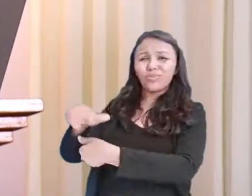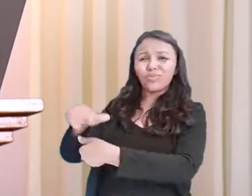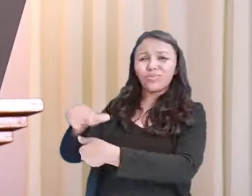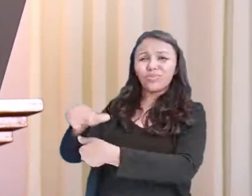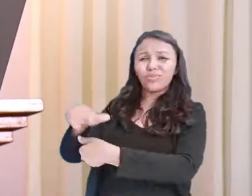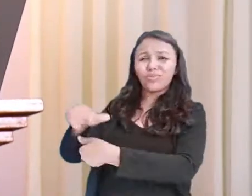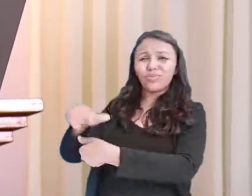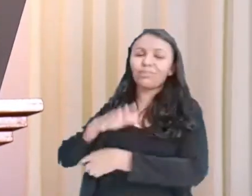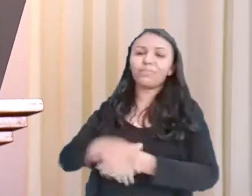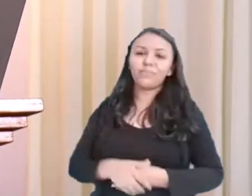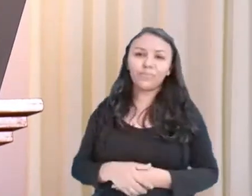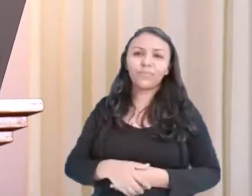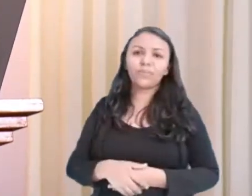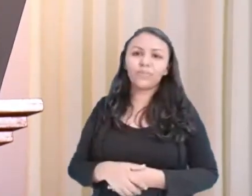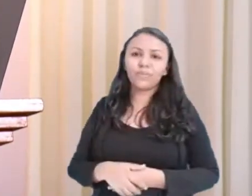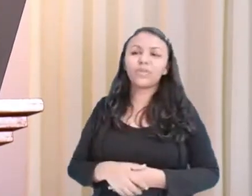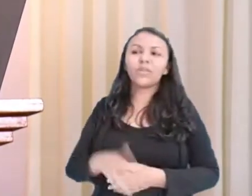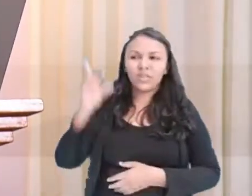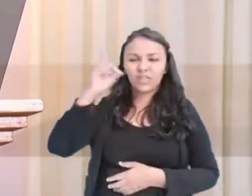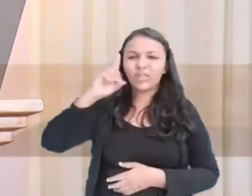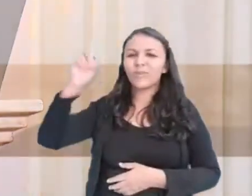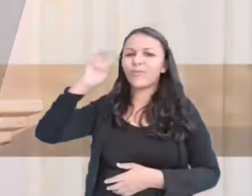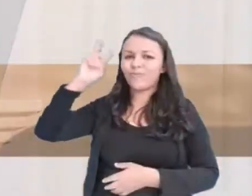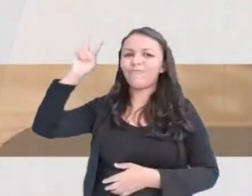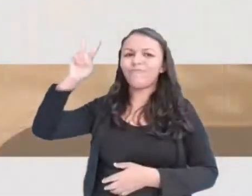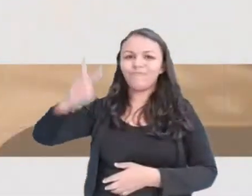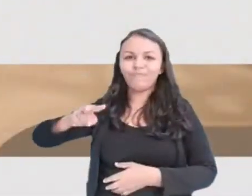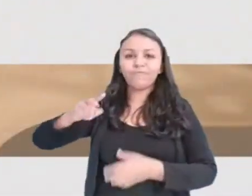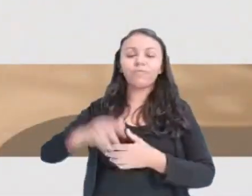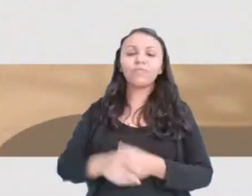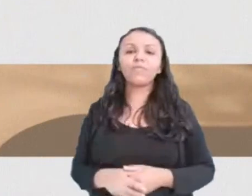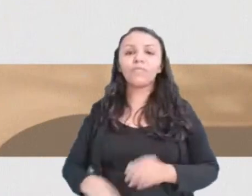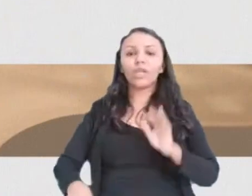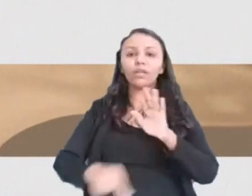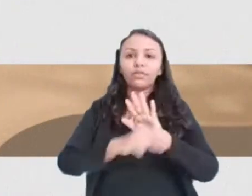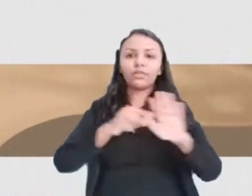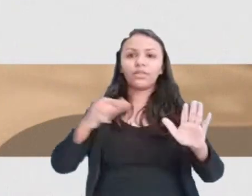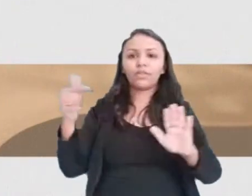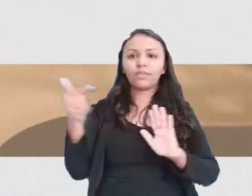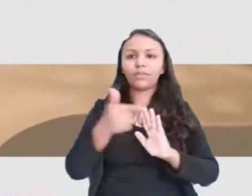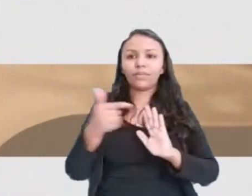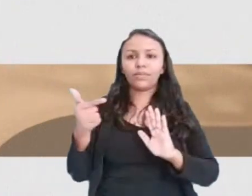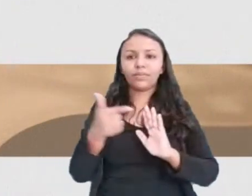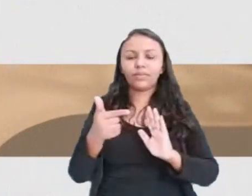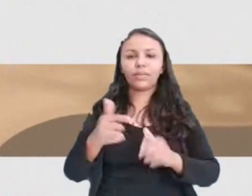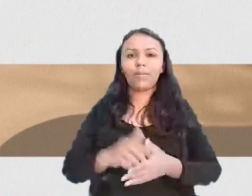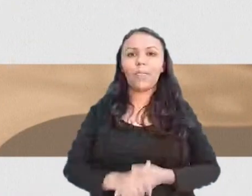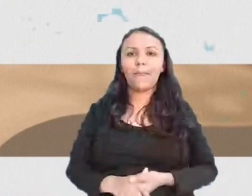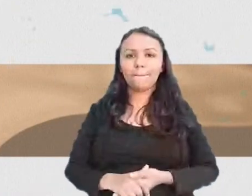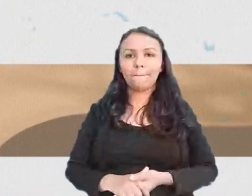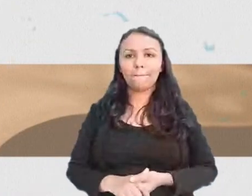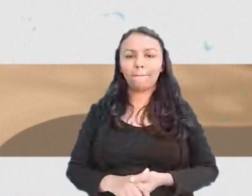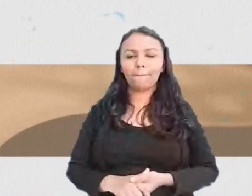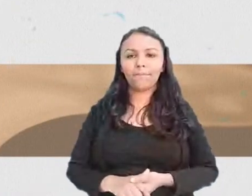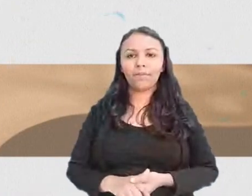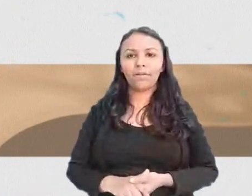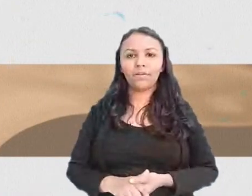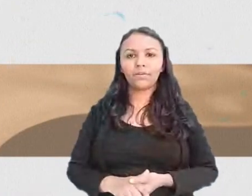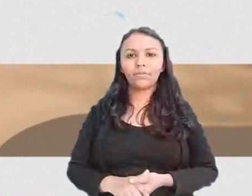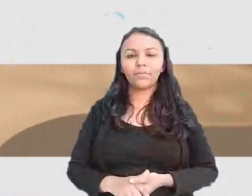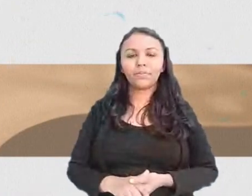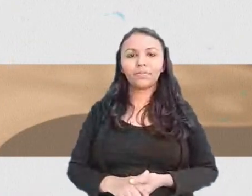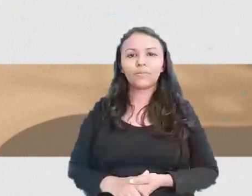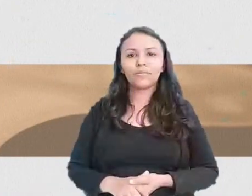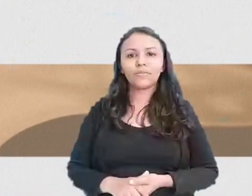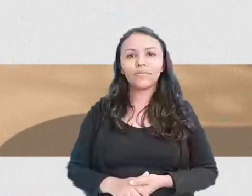estava presenciando. E no versículo 22, conforme já relatado aqui aos irmãos, e